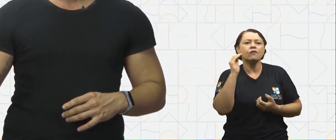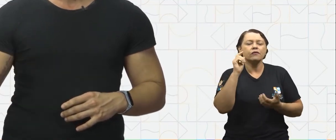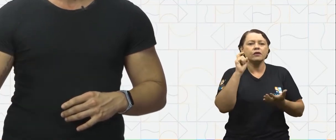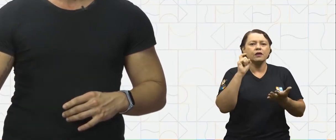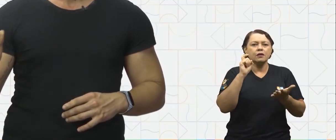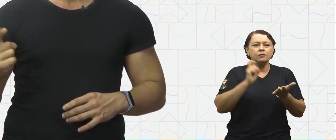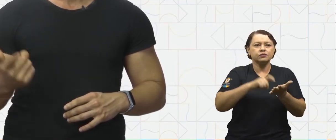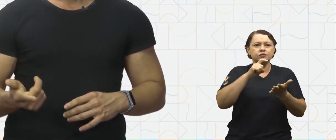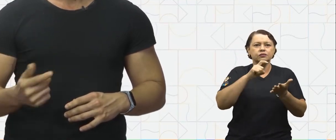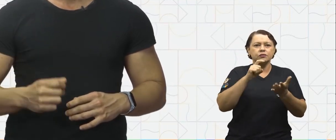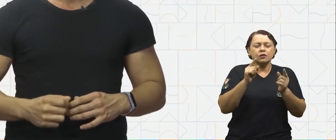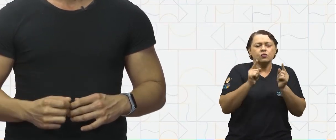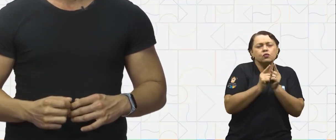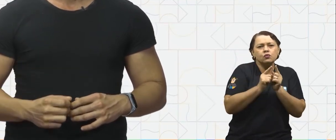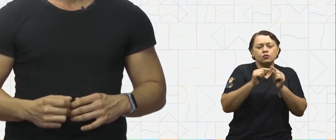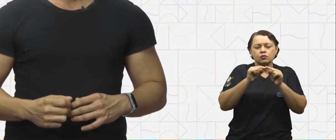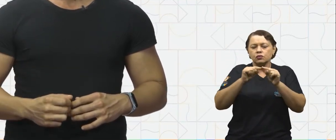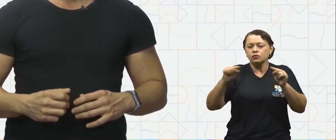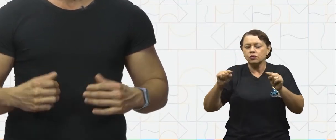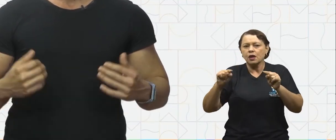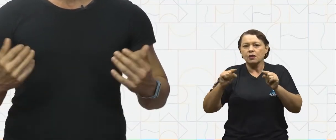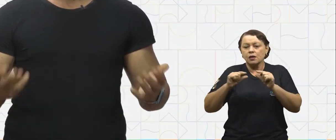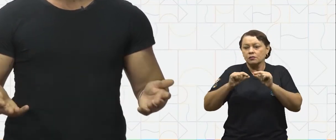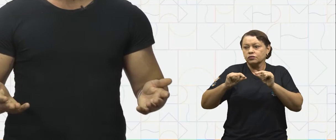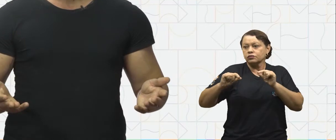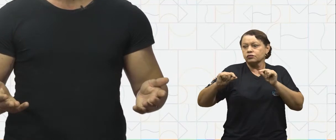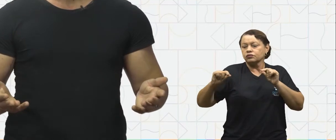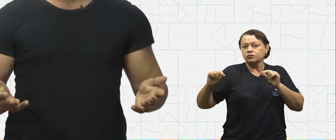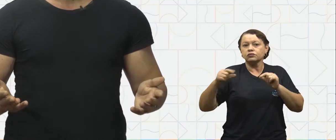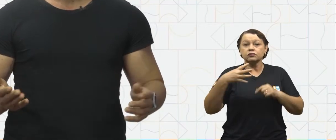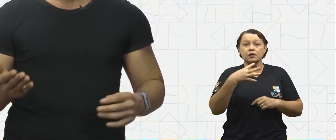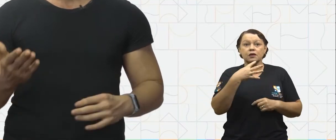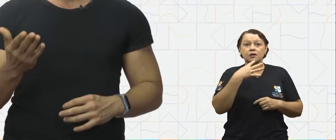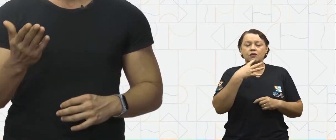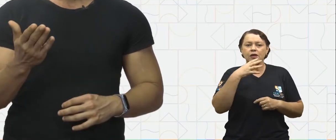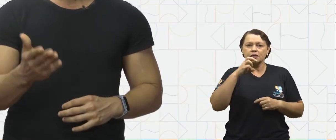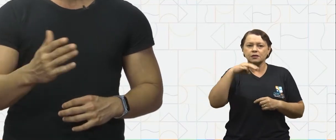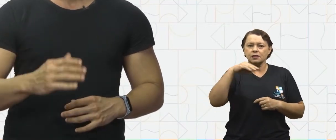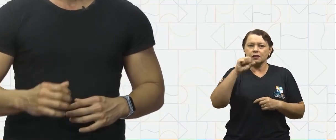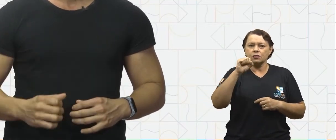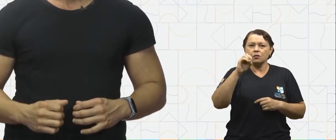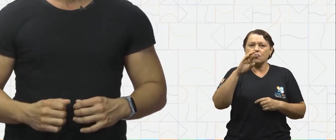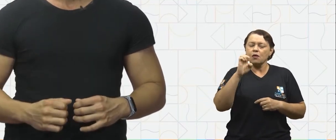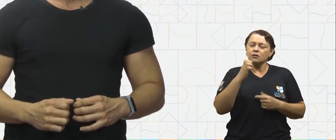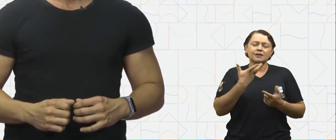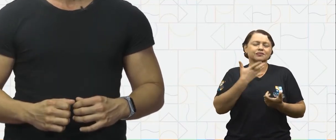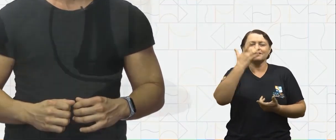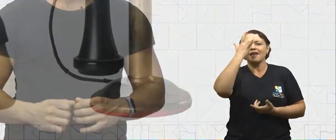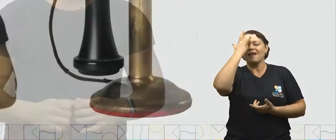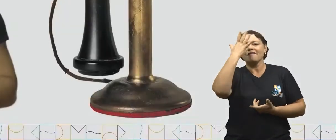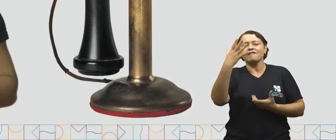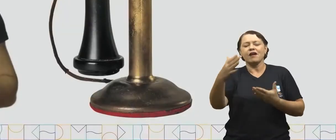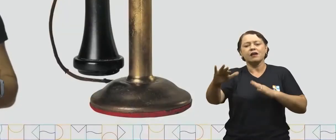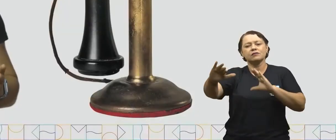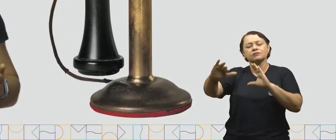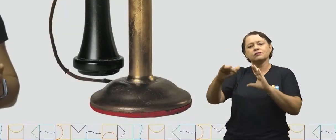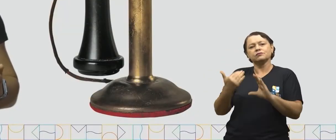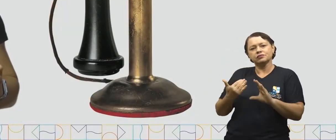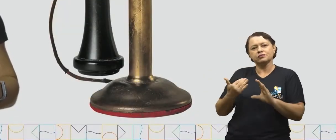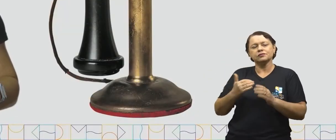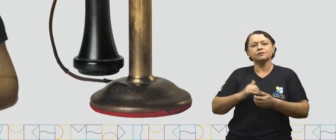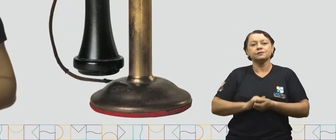os longos, que são os traços. E conhecendo o código Morse, ficaria fácil de receber a mensagem. Já